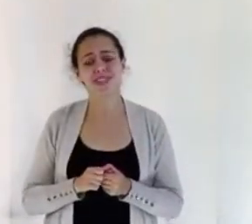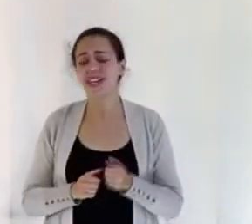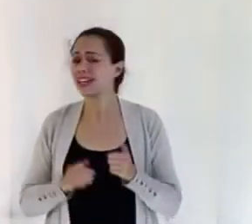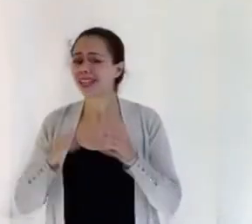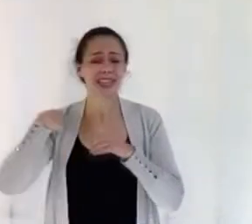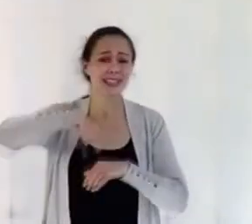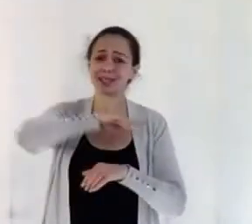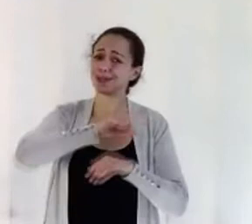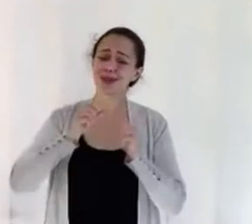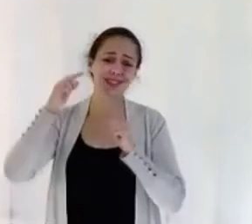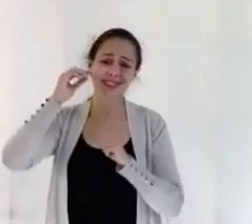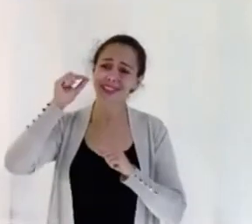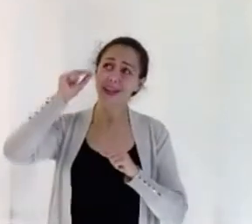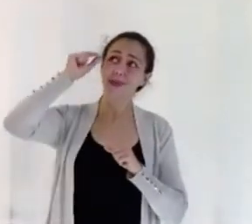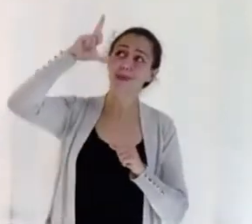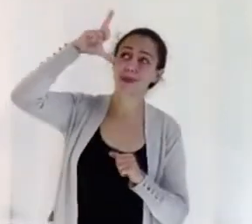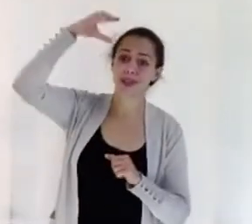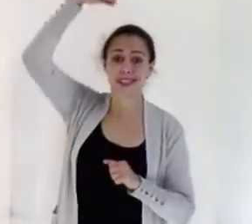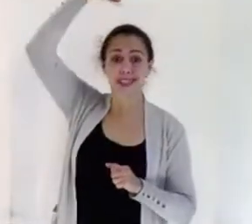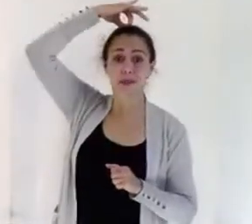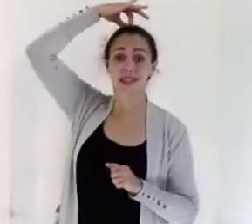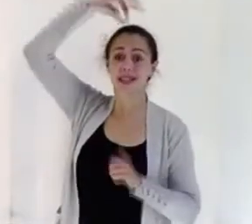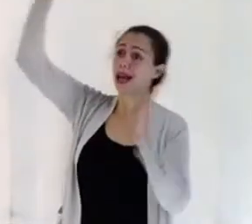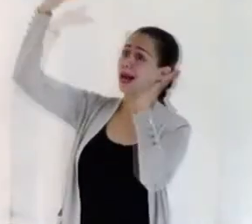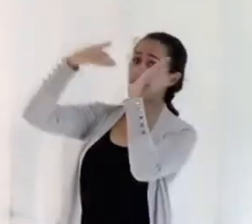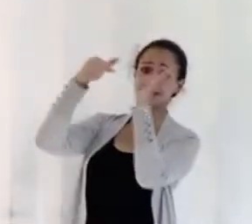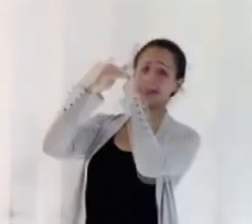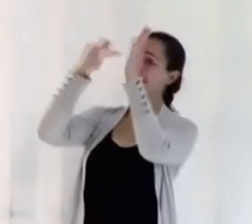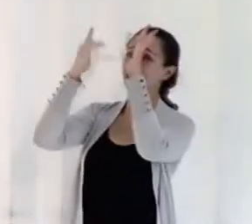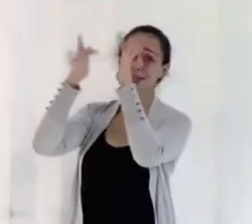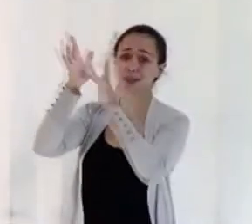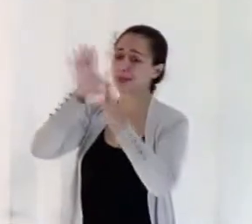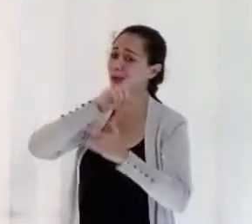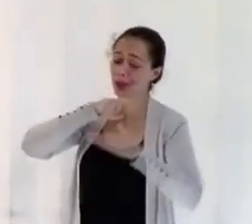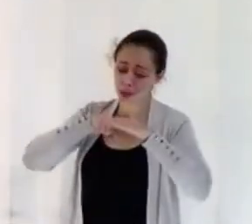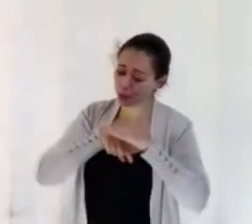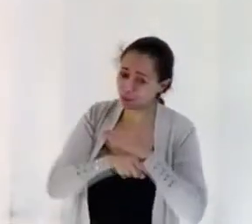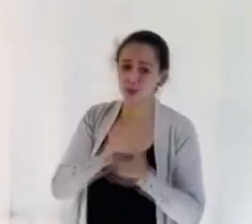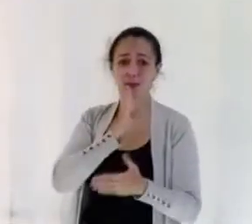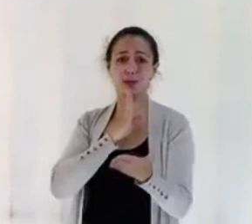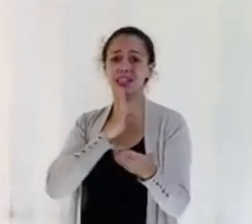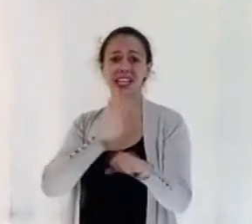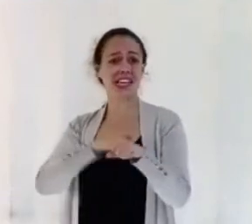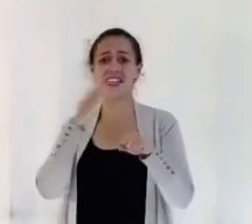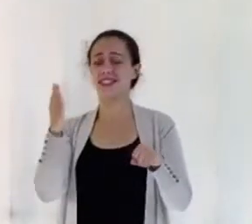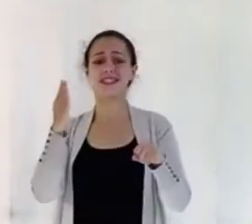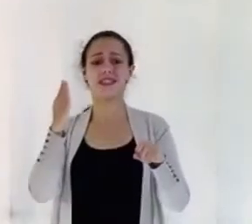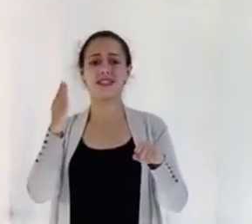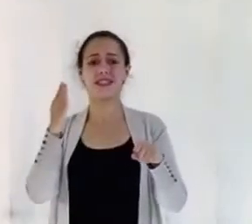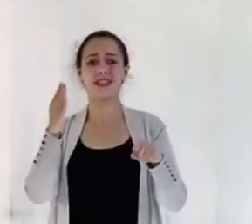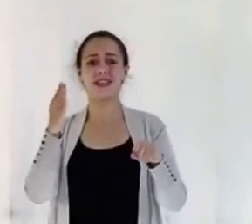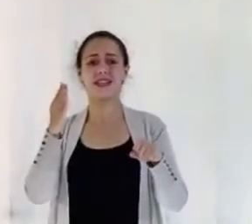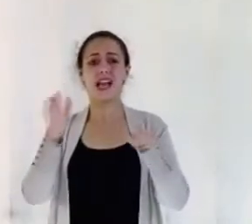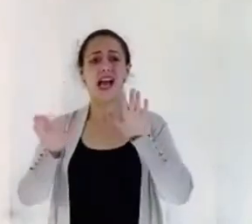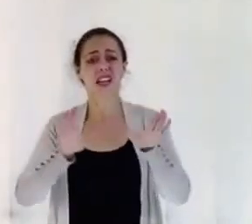plenitude de Cristo. Essa é a nossa função. E muitas vezes nós deixamos a nossa família,